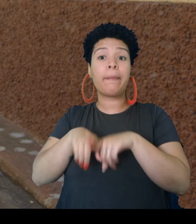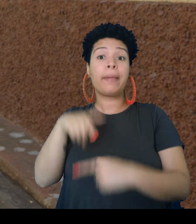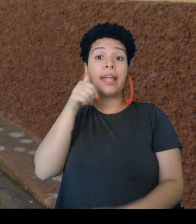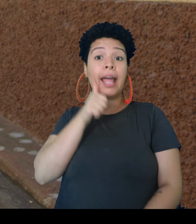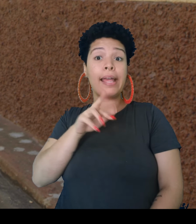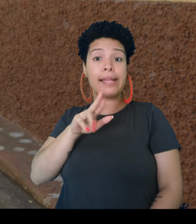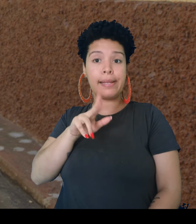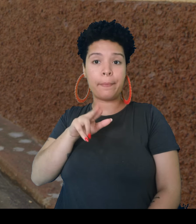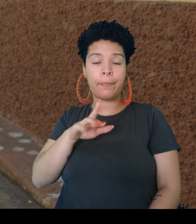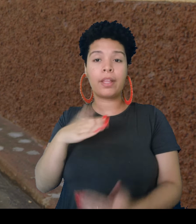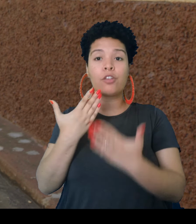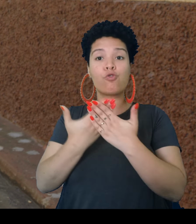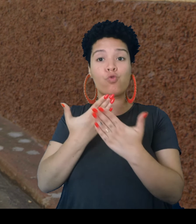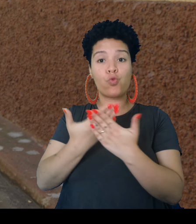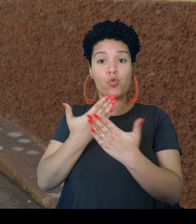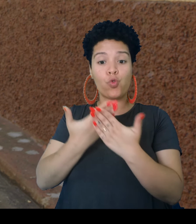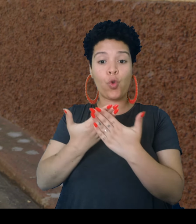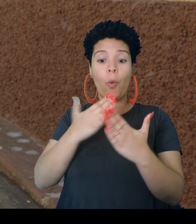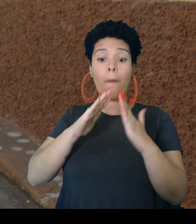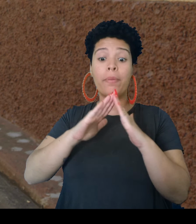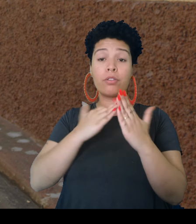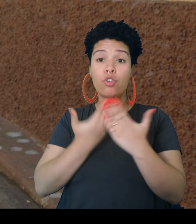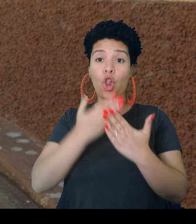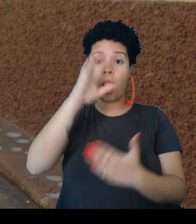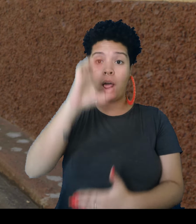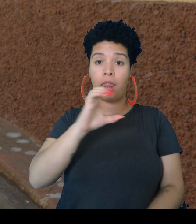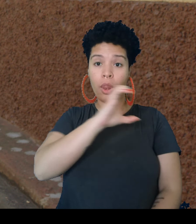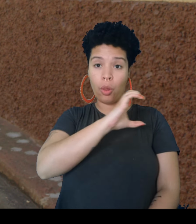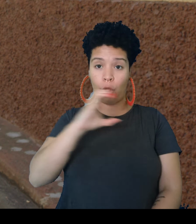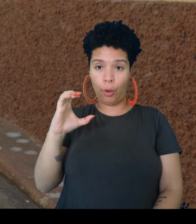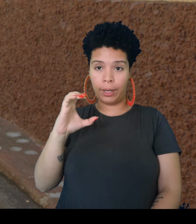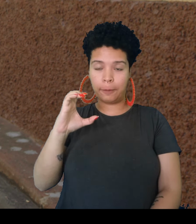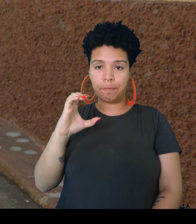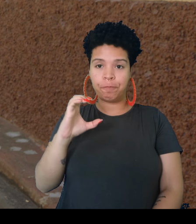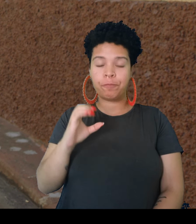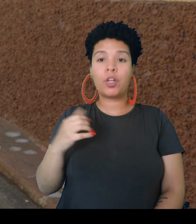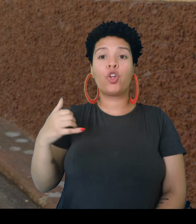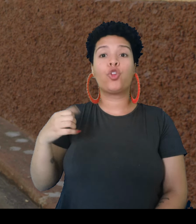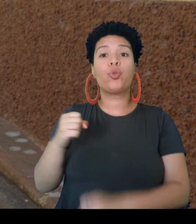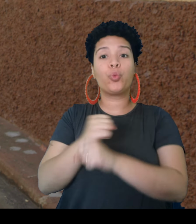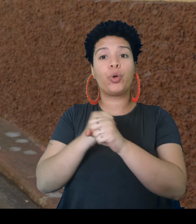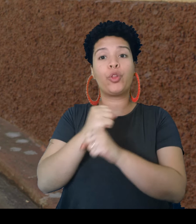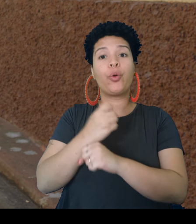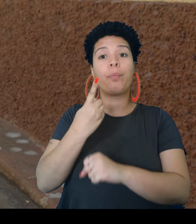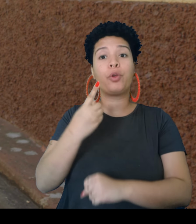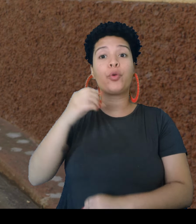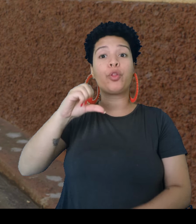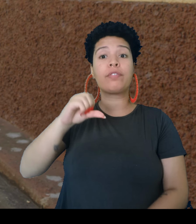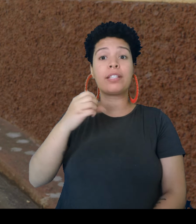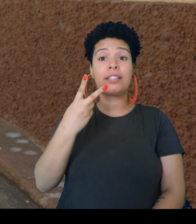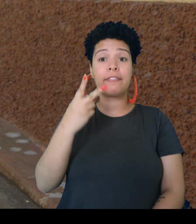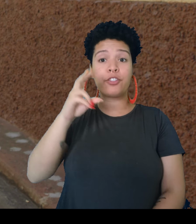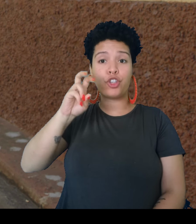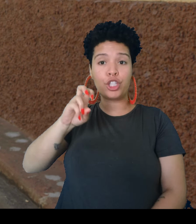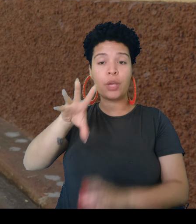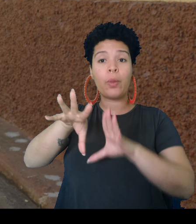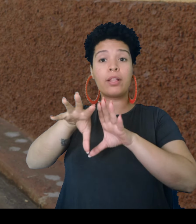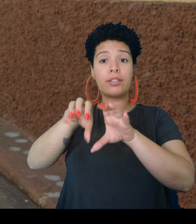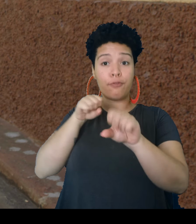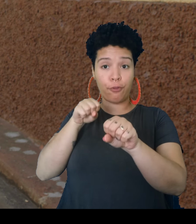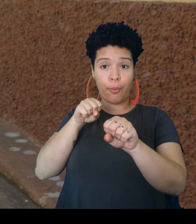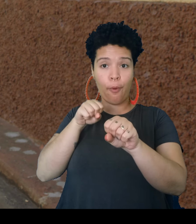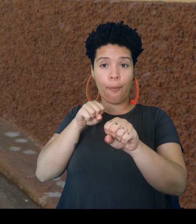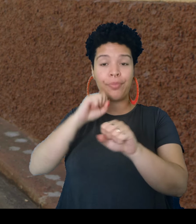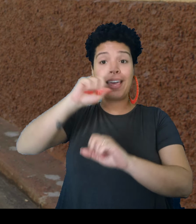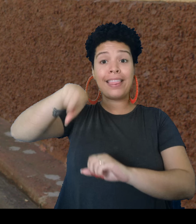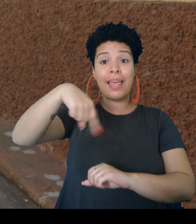primeira formação, em 1925, foi em licenciatura em letras clássicas e matemática. Em 1927, ela ingressou